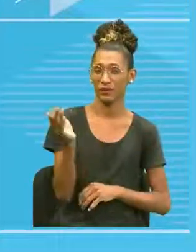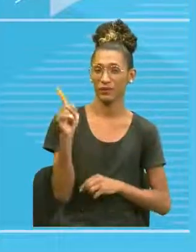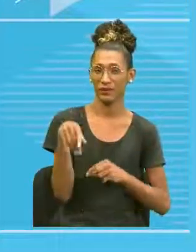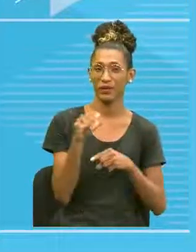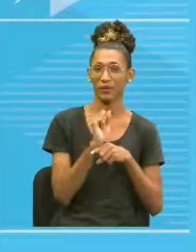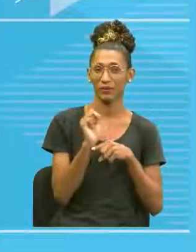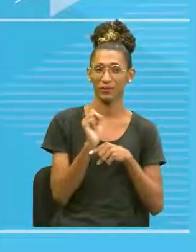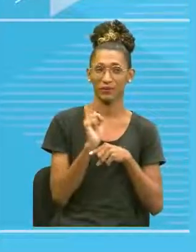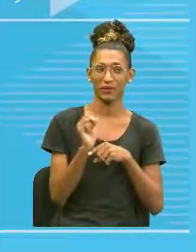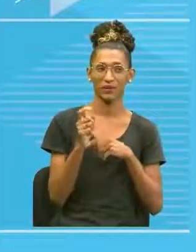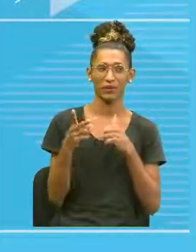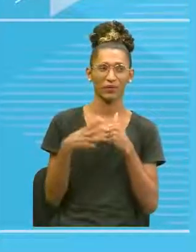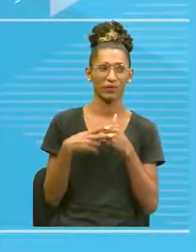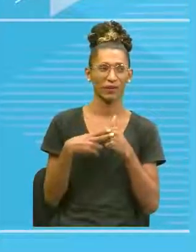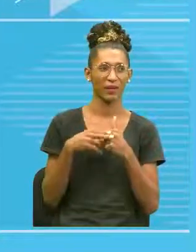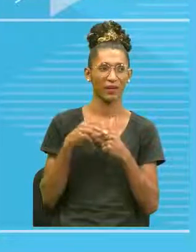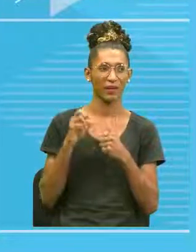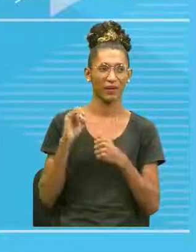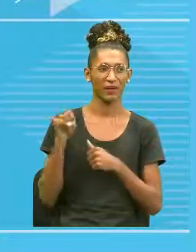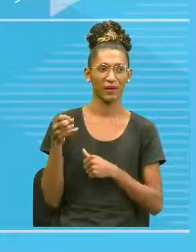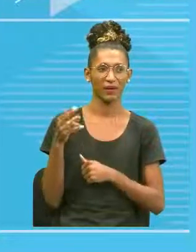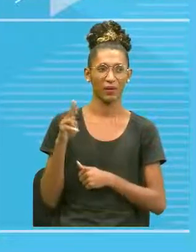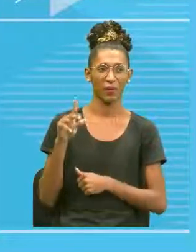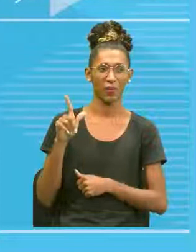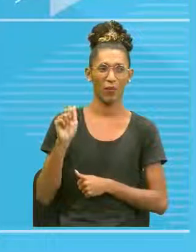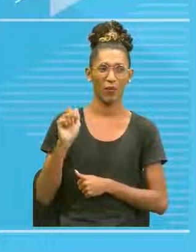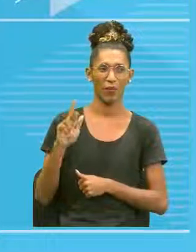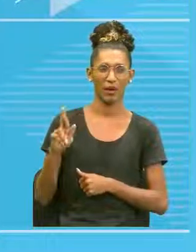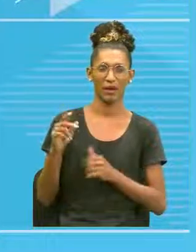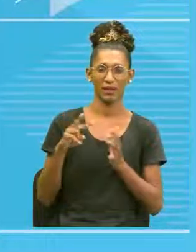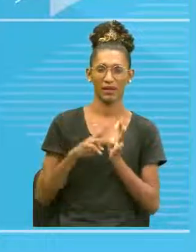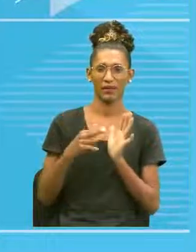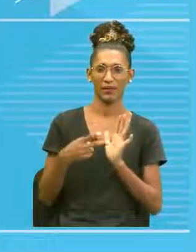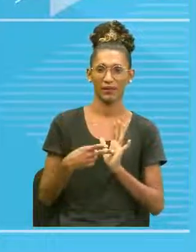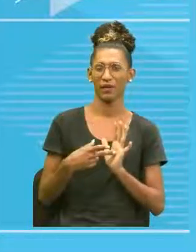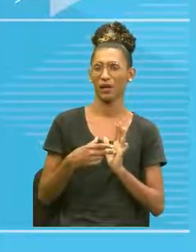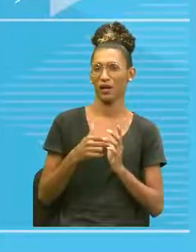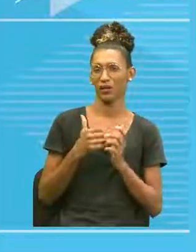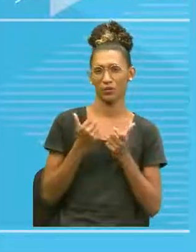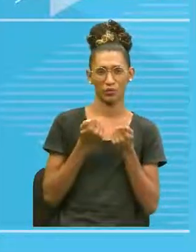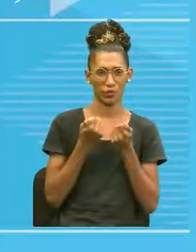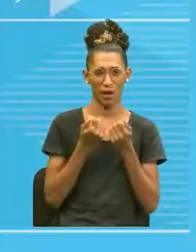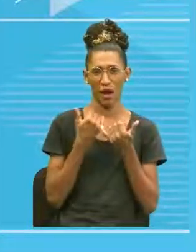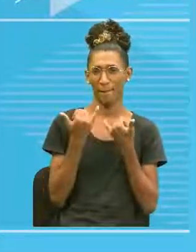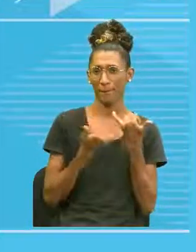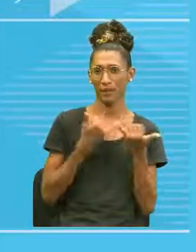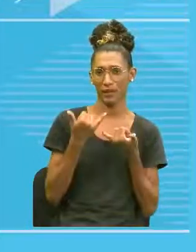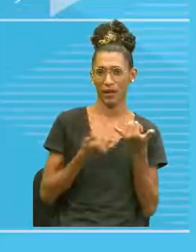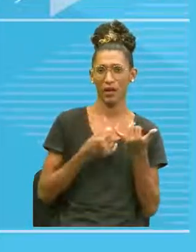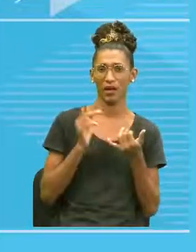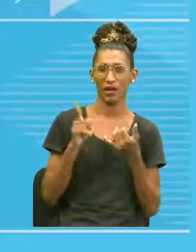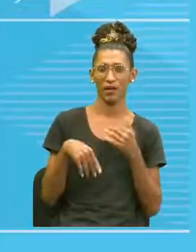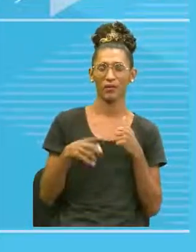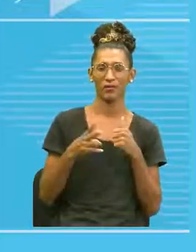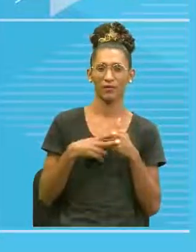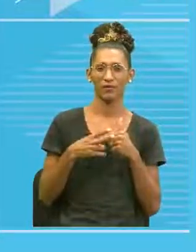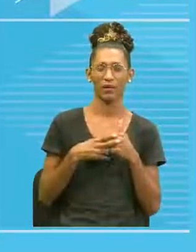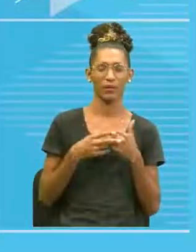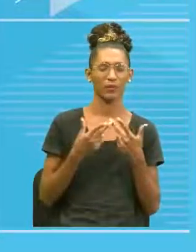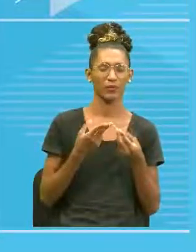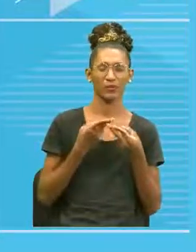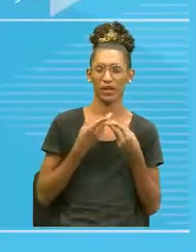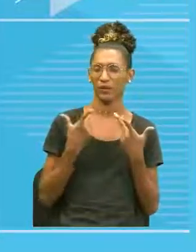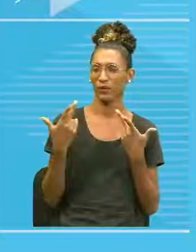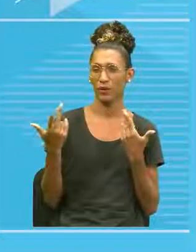o verbo e o verbo huga huga significa jogar brincar é o mesmo verbo para